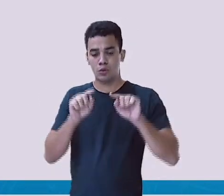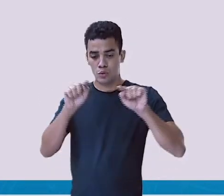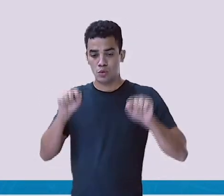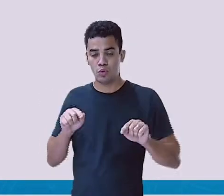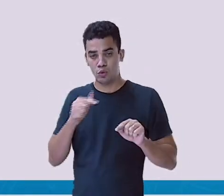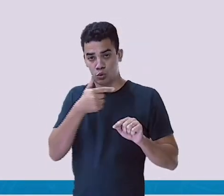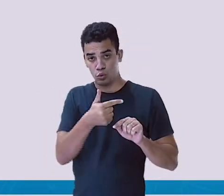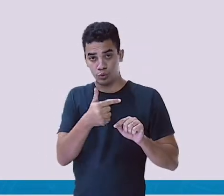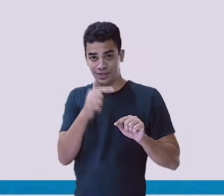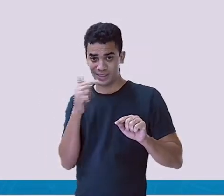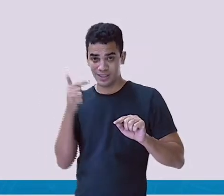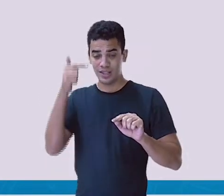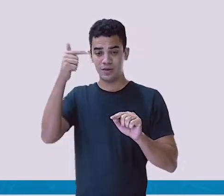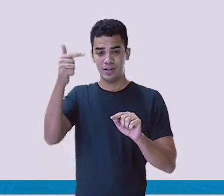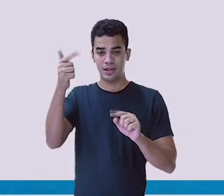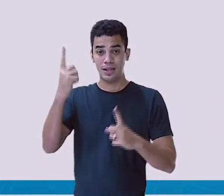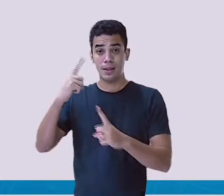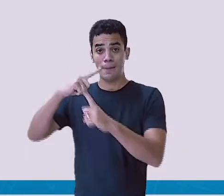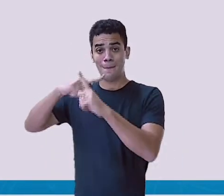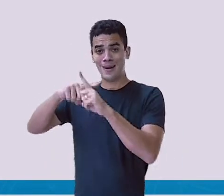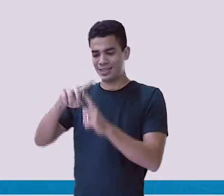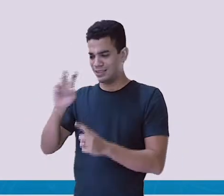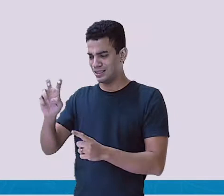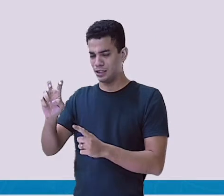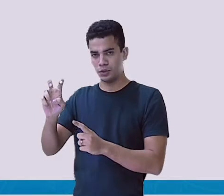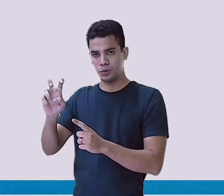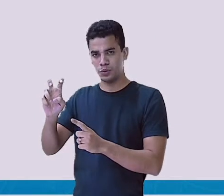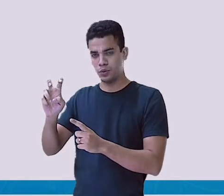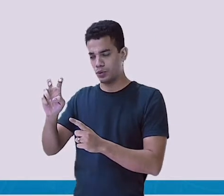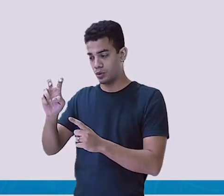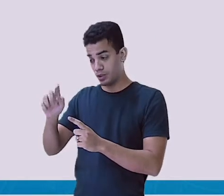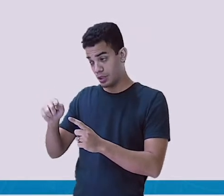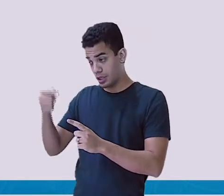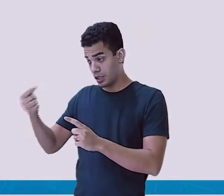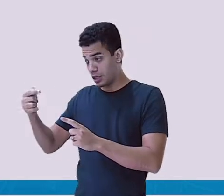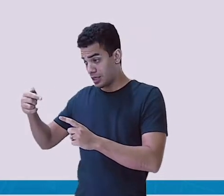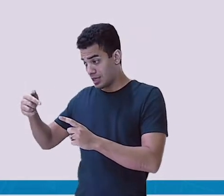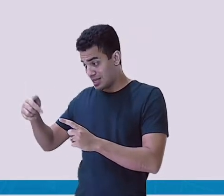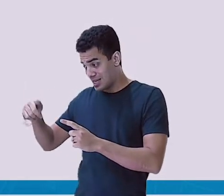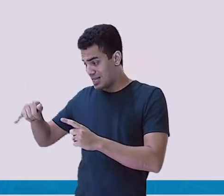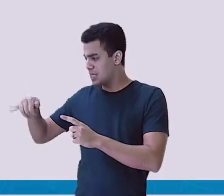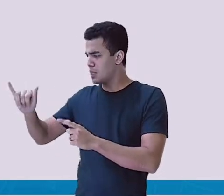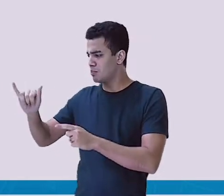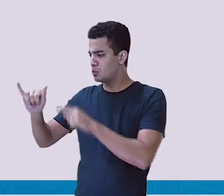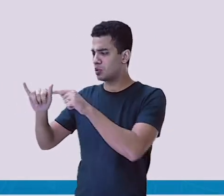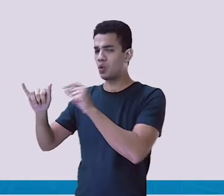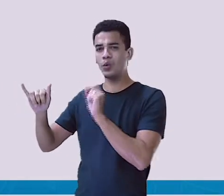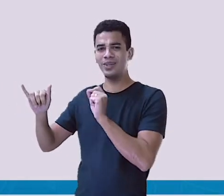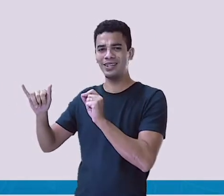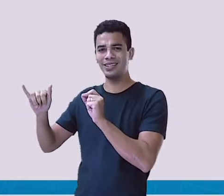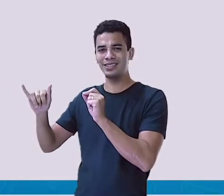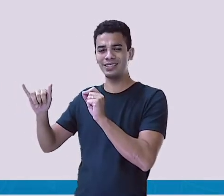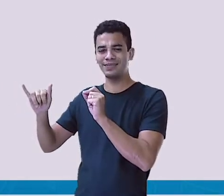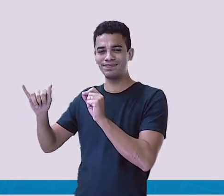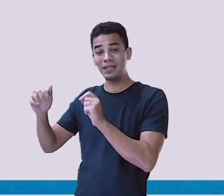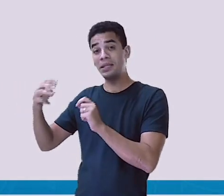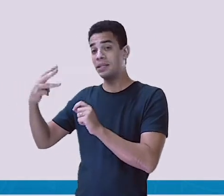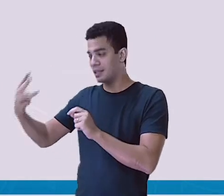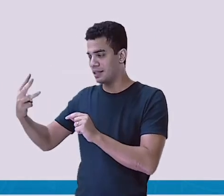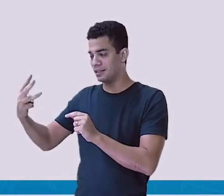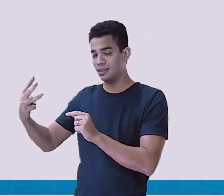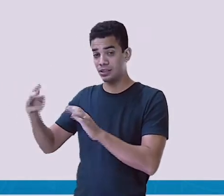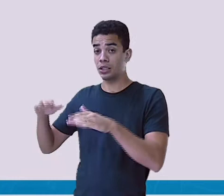mais 5. Quem é y? 3. 5 vezes 3. 2